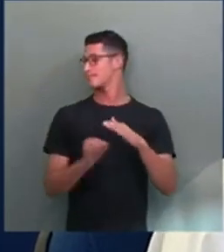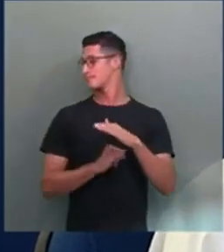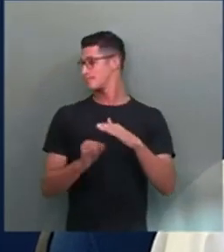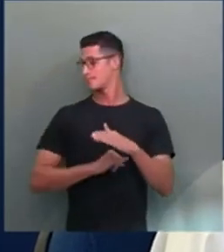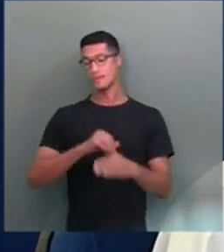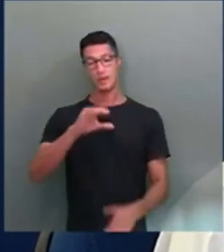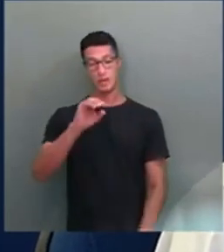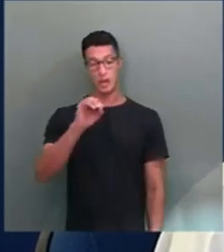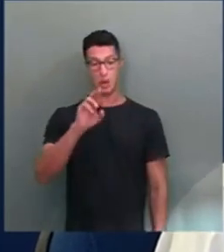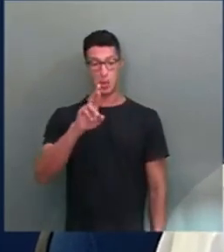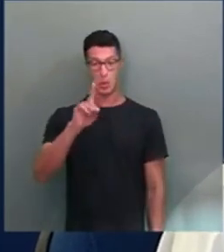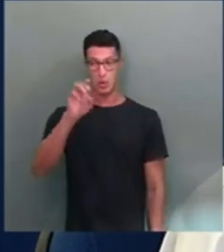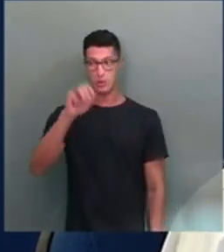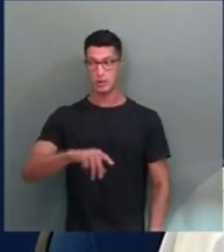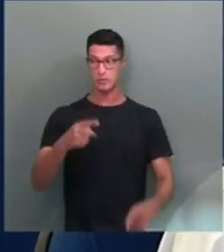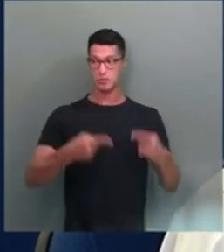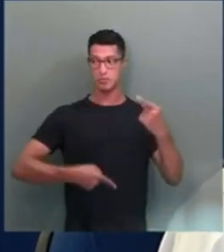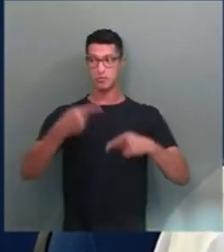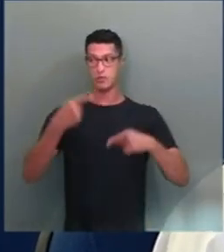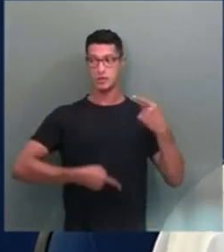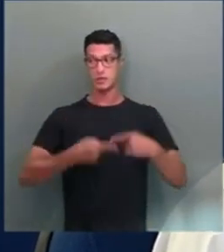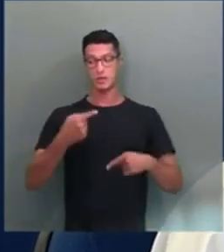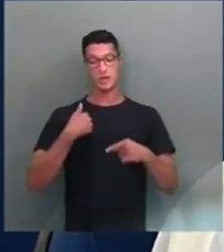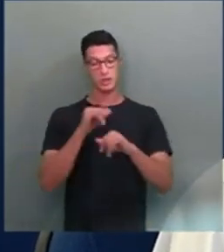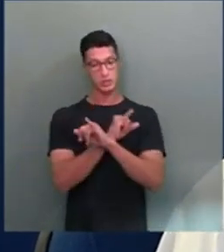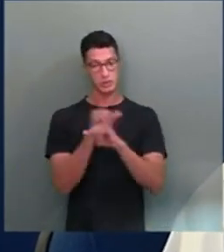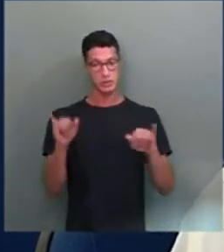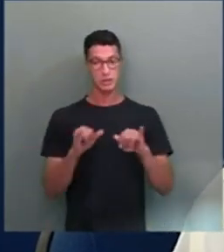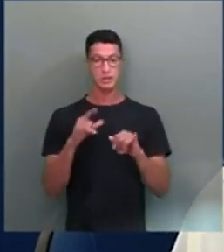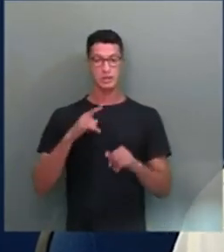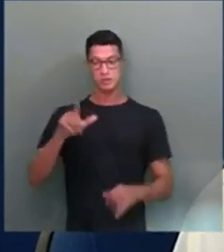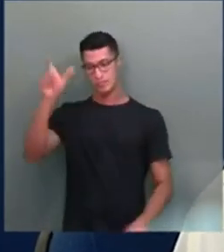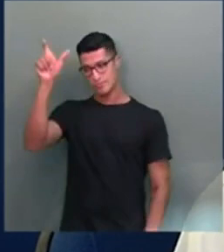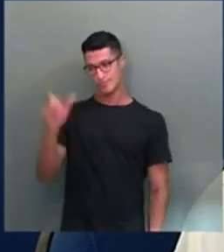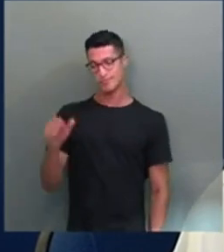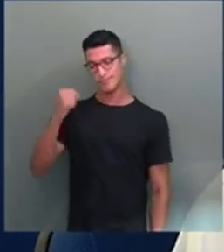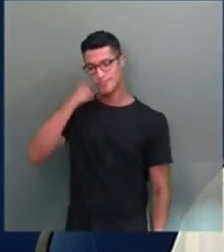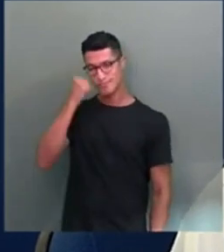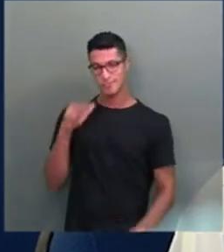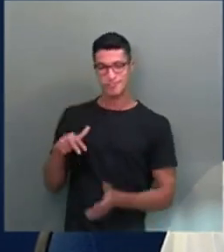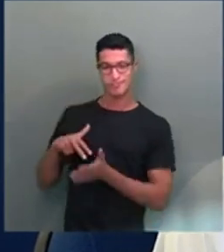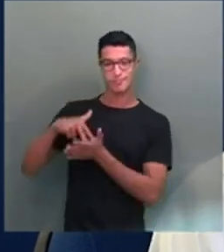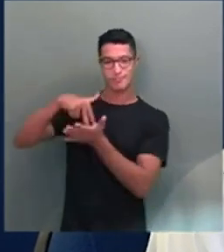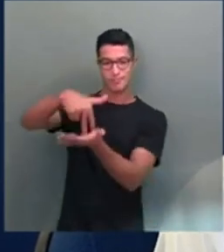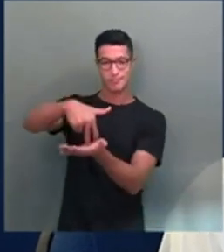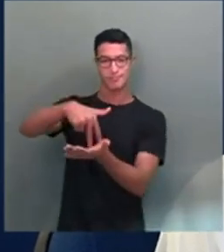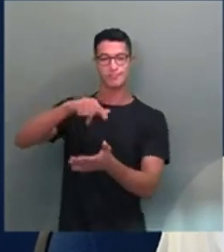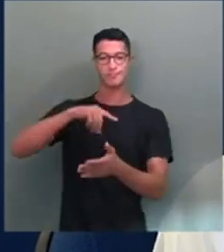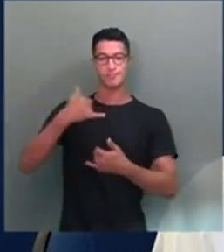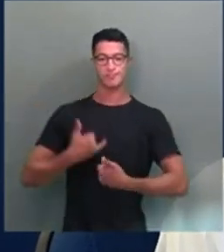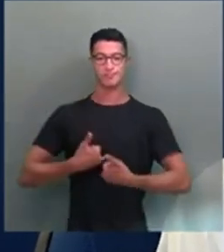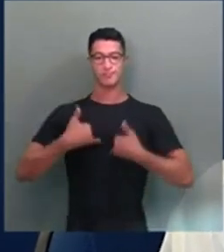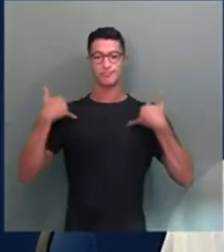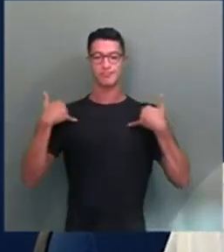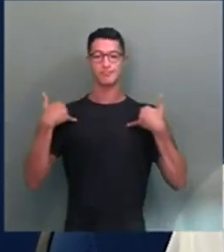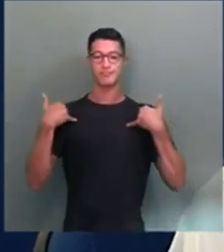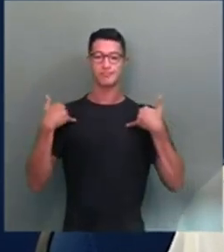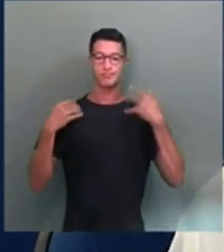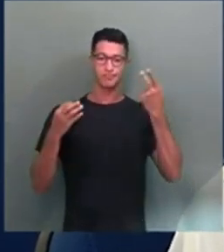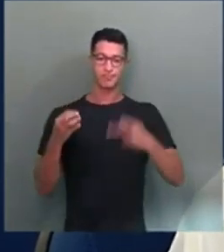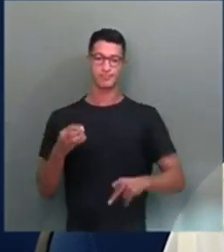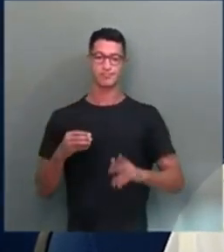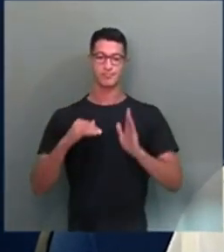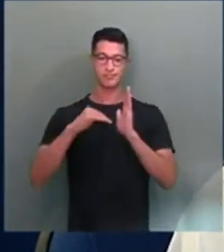da ordem política. Ouso dizer que o patrono do Senado Federal teria orgulho da imprensa desta